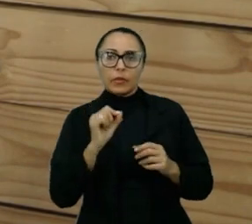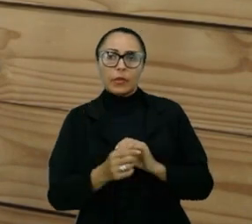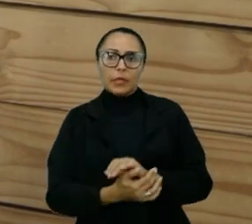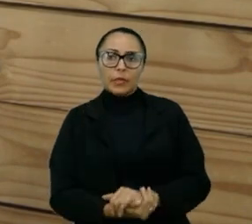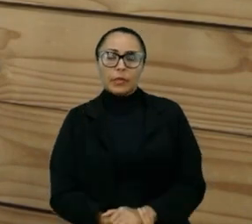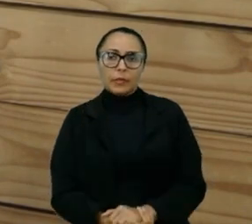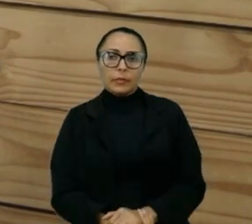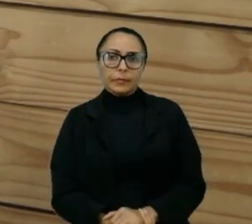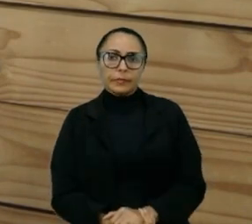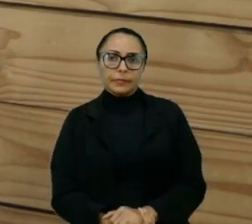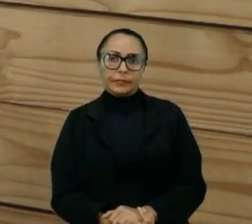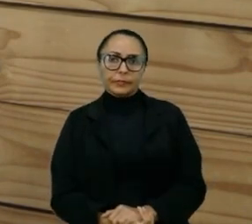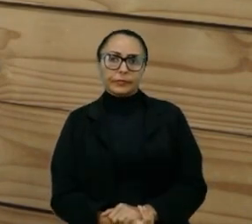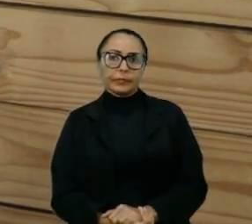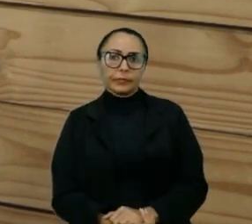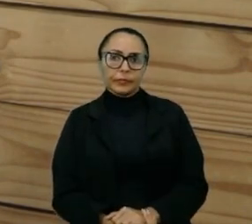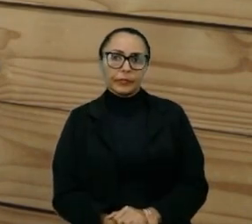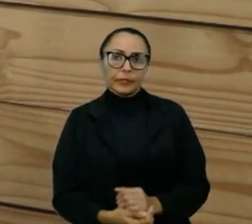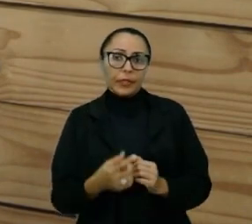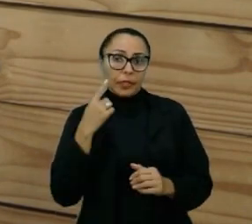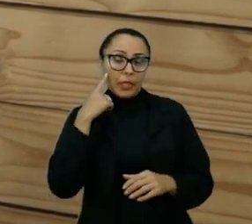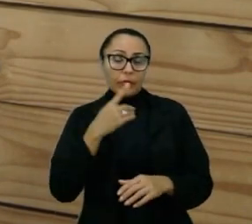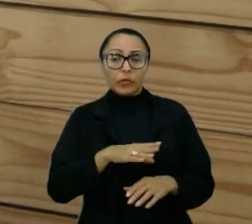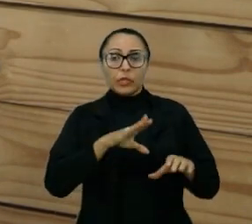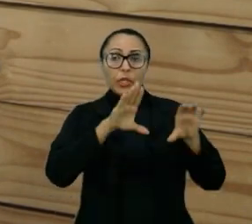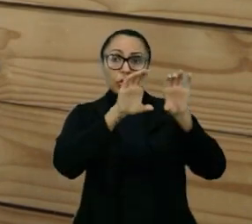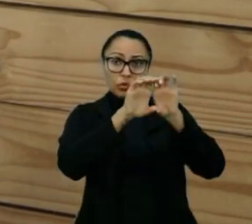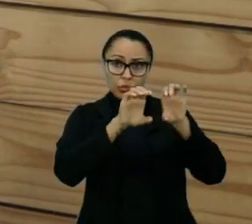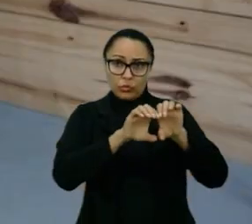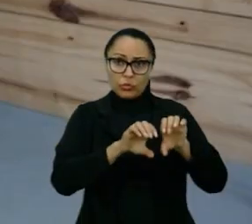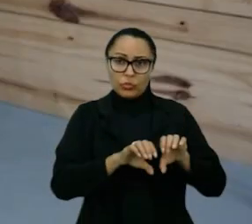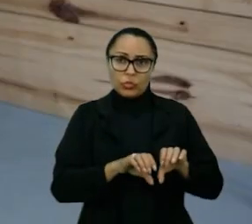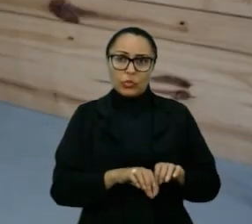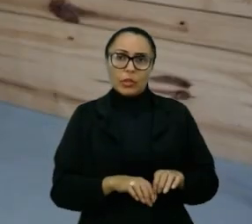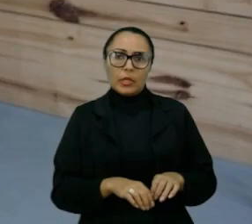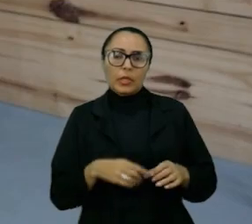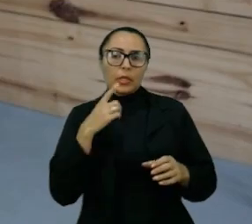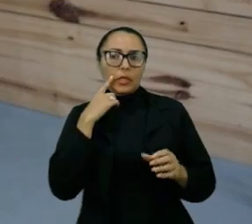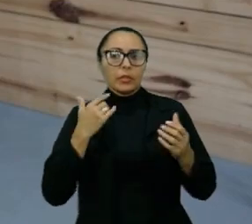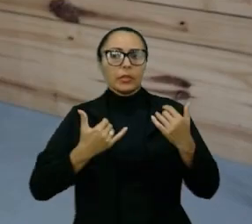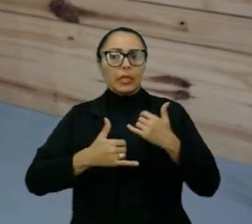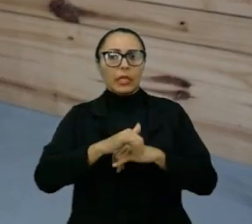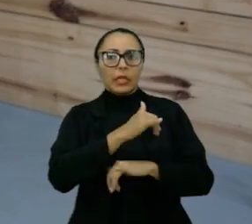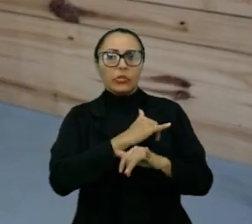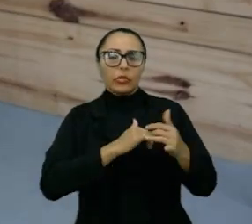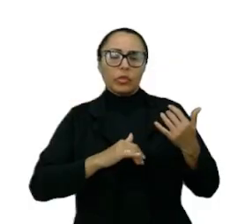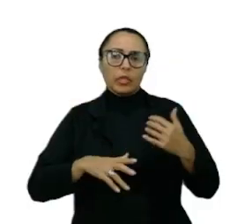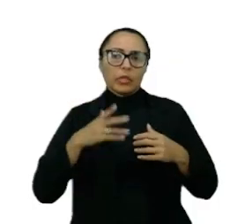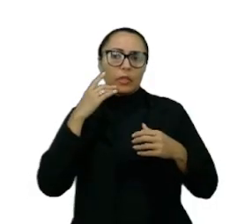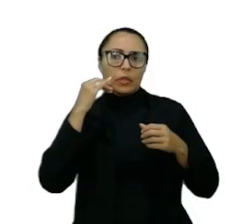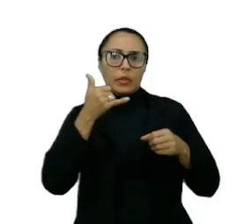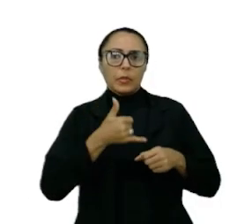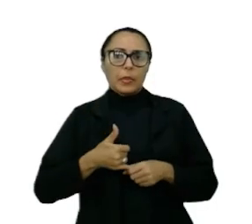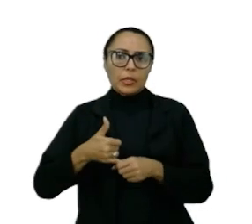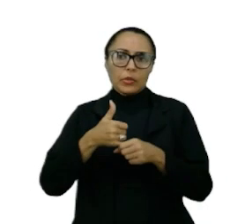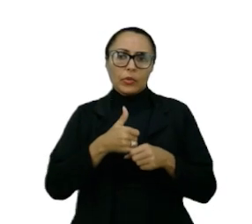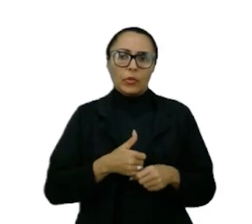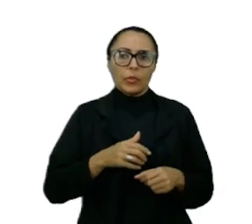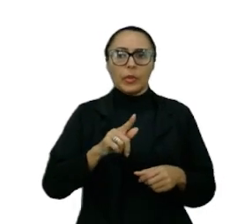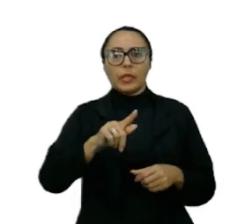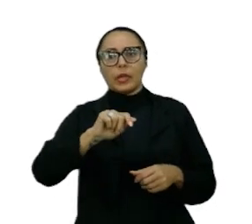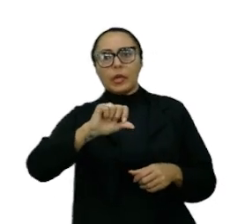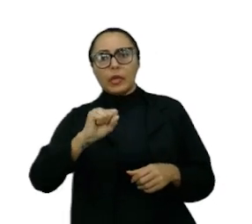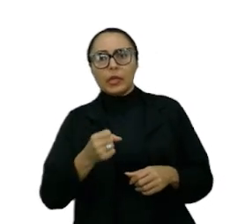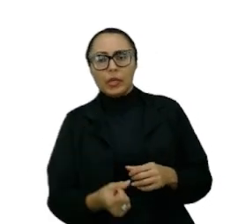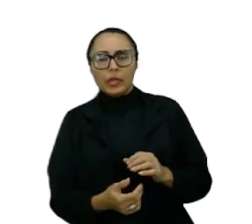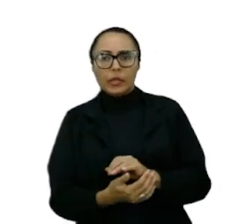Bem, dentro da infraestrutura energética, né, da indústria de petróleo e gás, né,